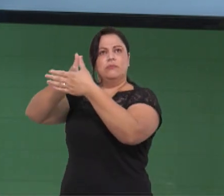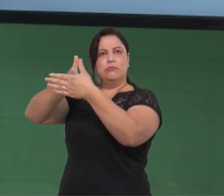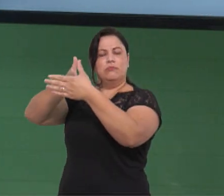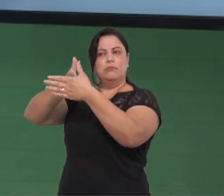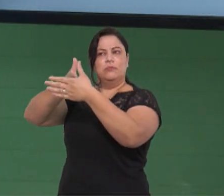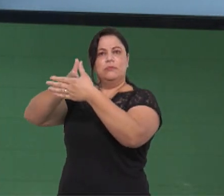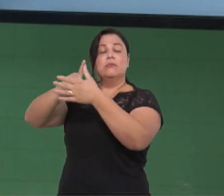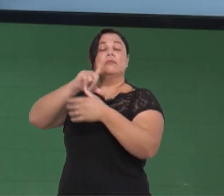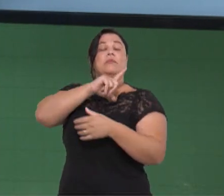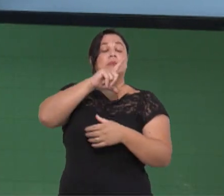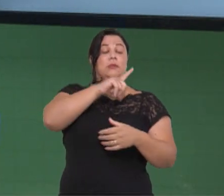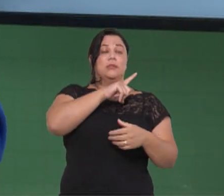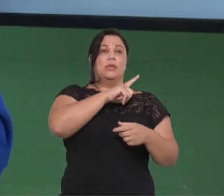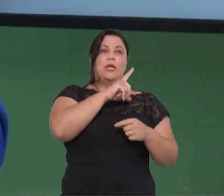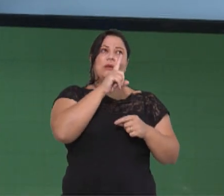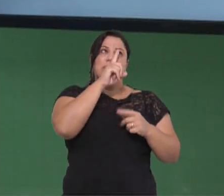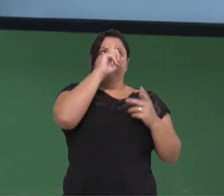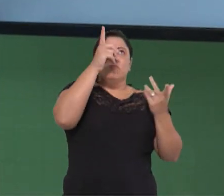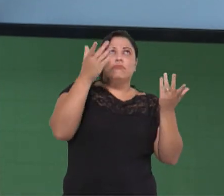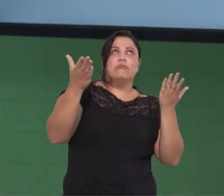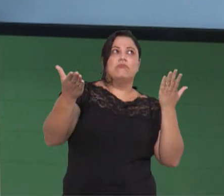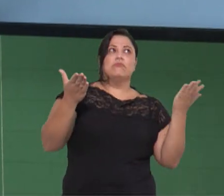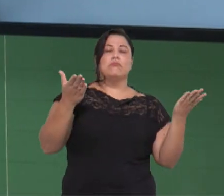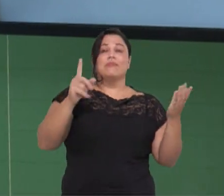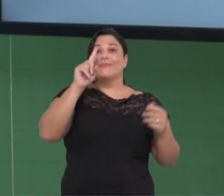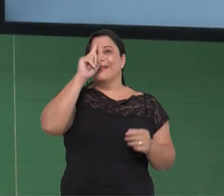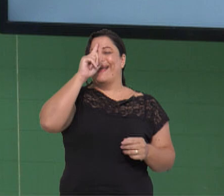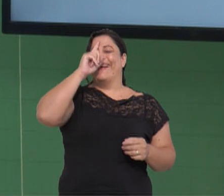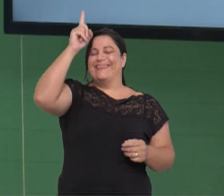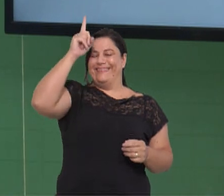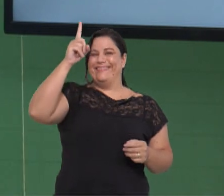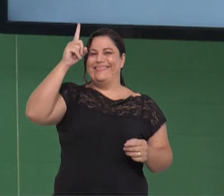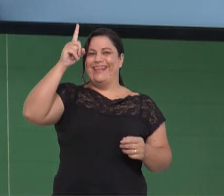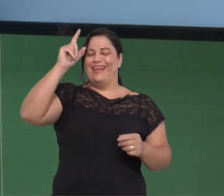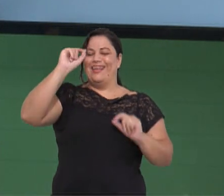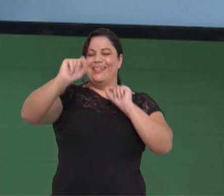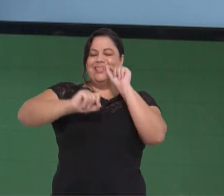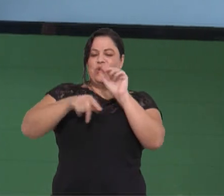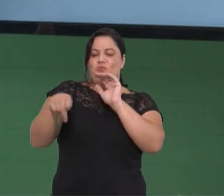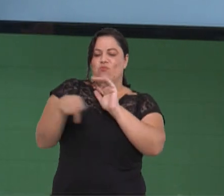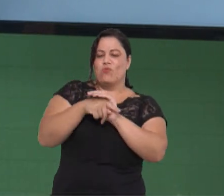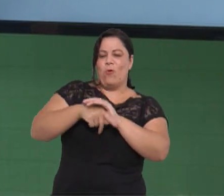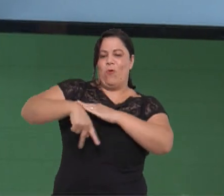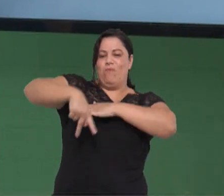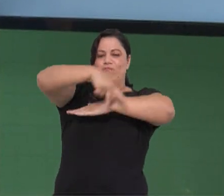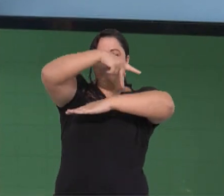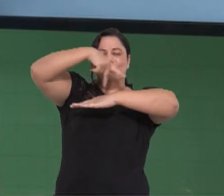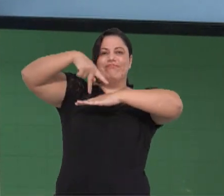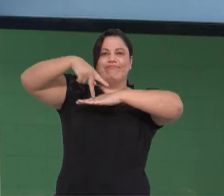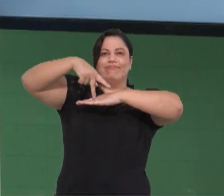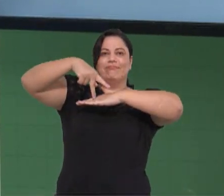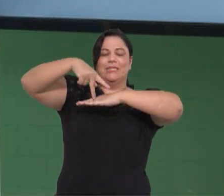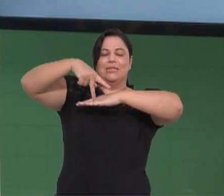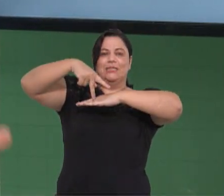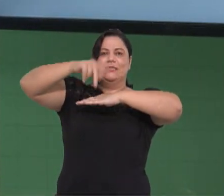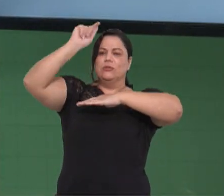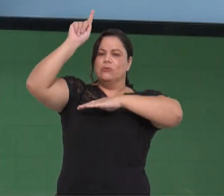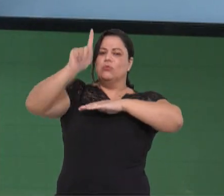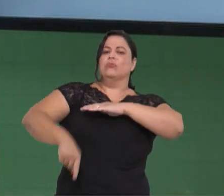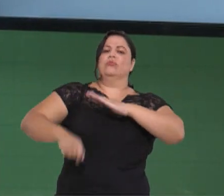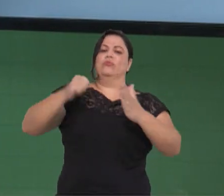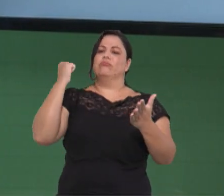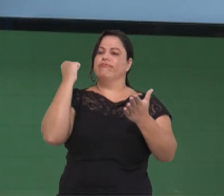eu tenho a ideia de nacionalidade, onde eu sou reconhecido como um cidadão